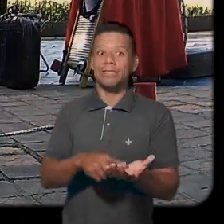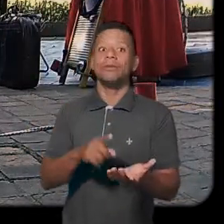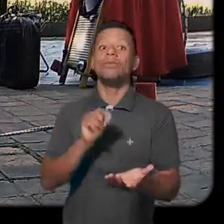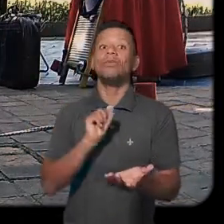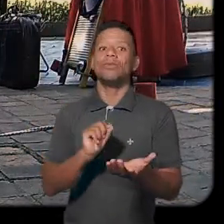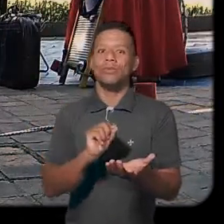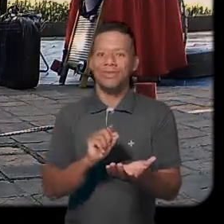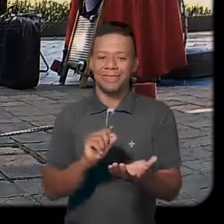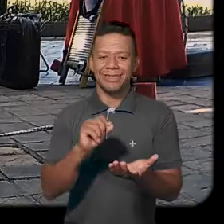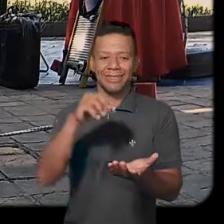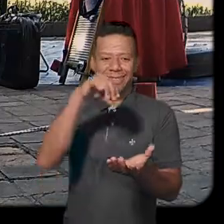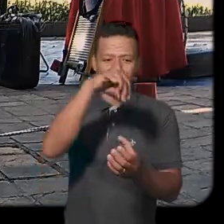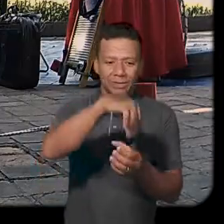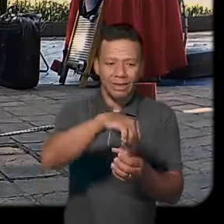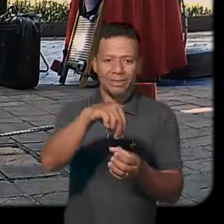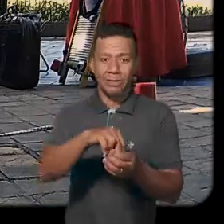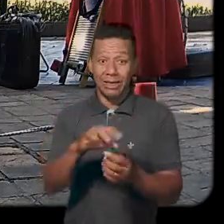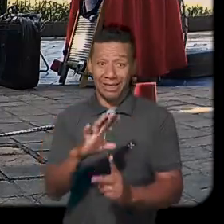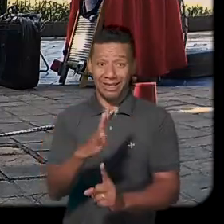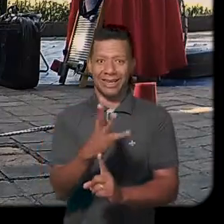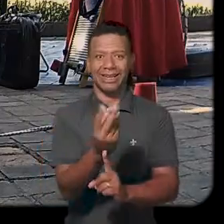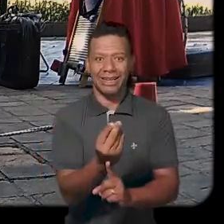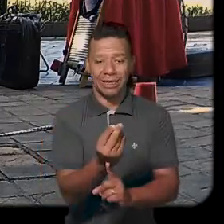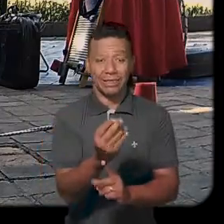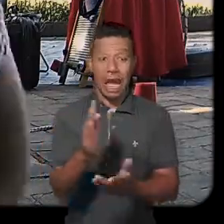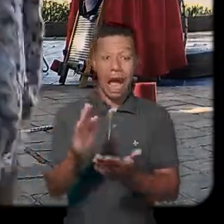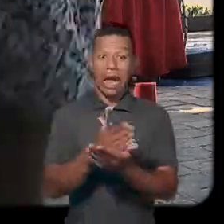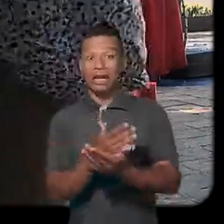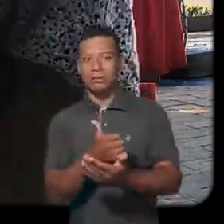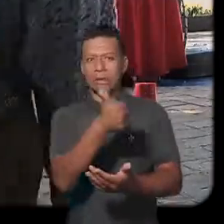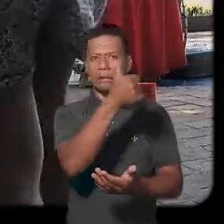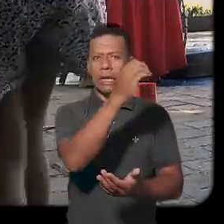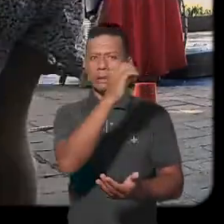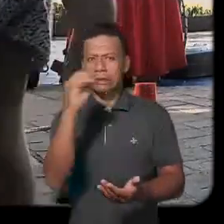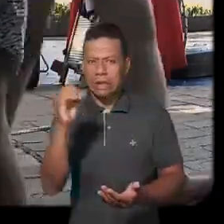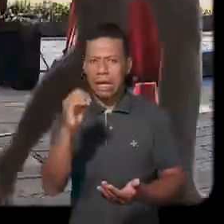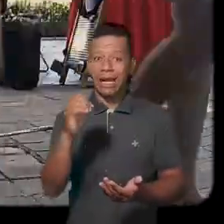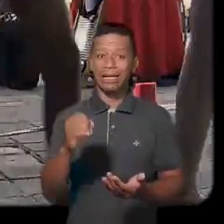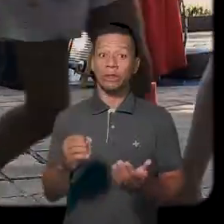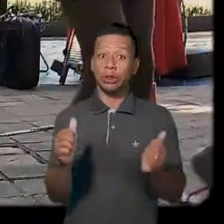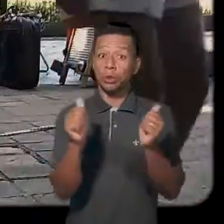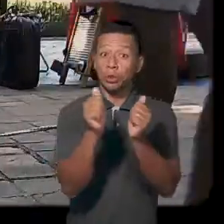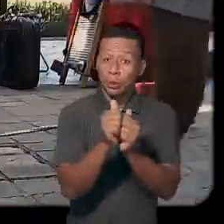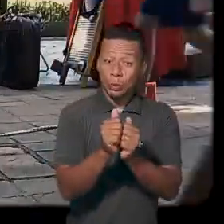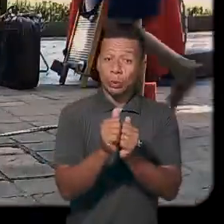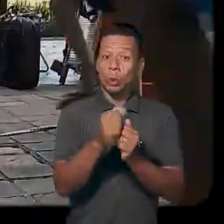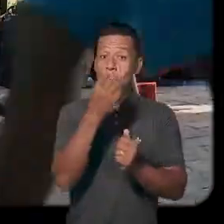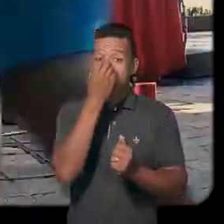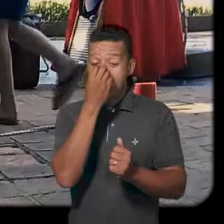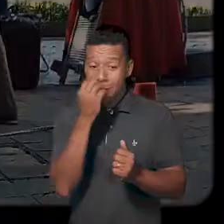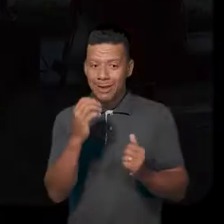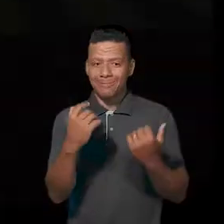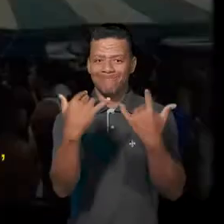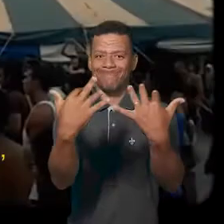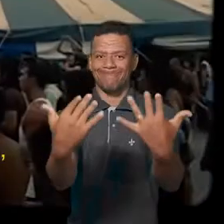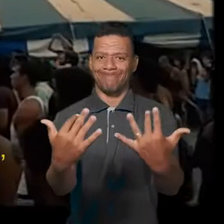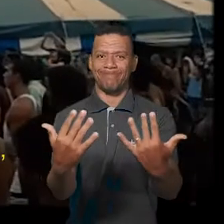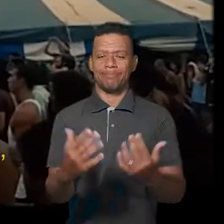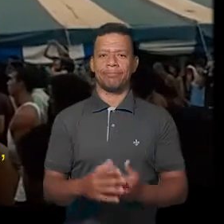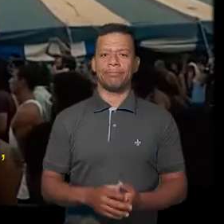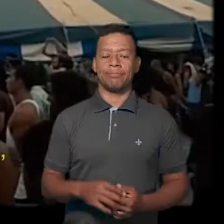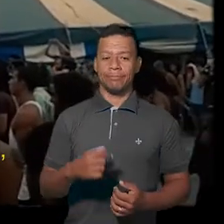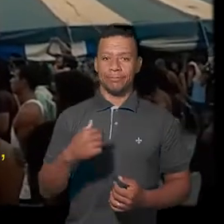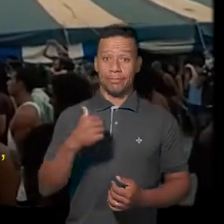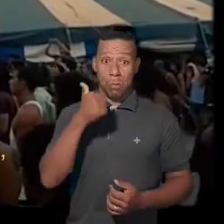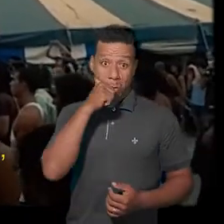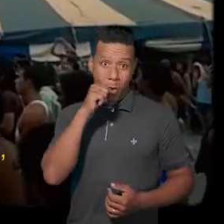sustentabilidade, onde a arte chega sem intermediários entre quem apresenta e o público. O que mais me